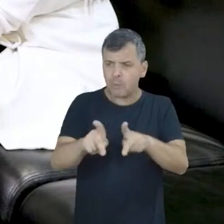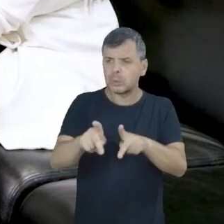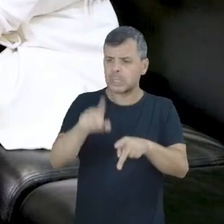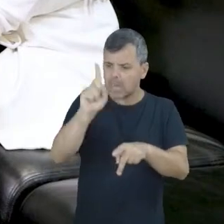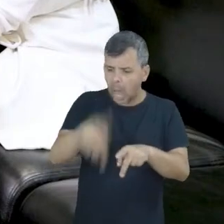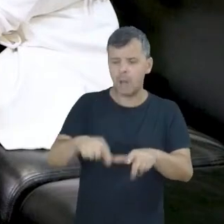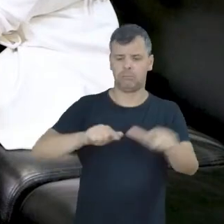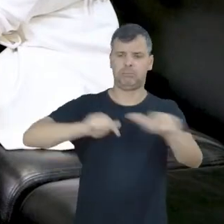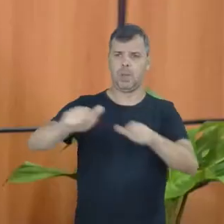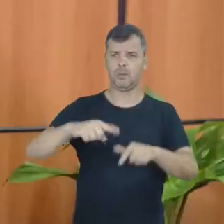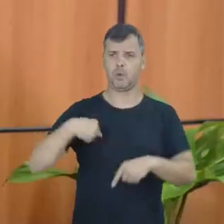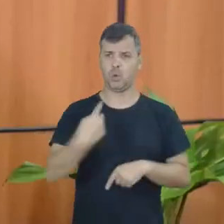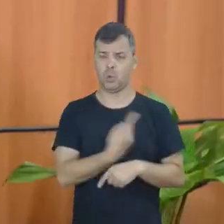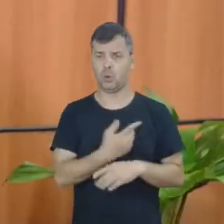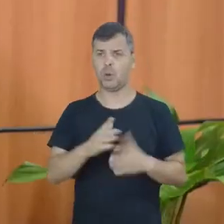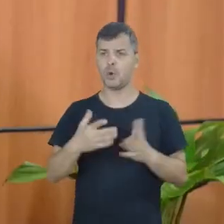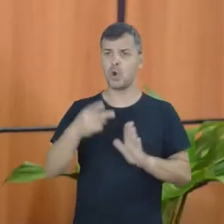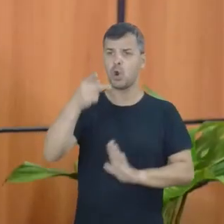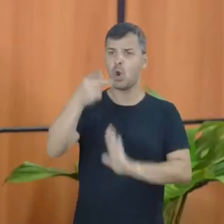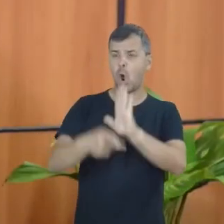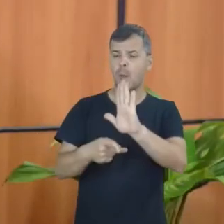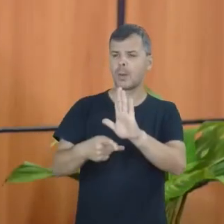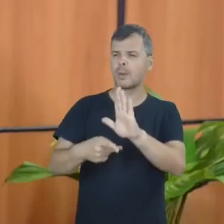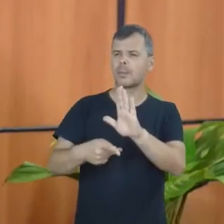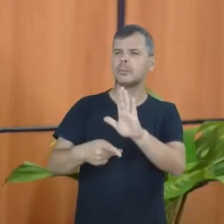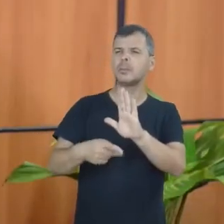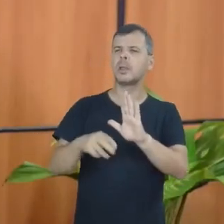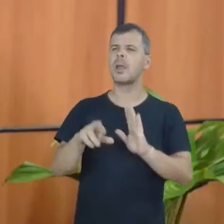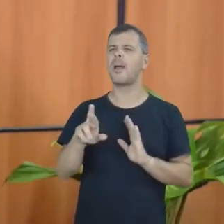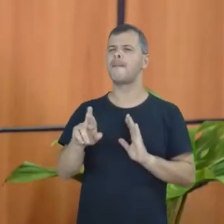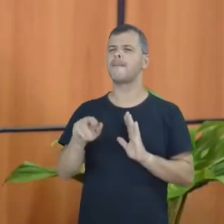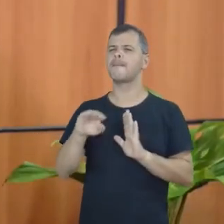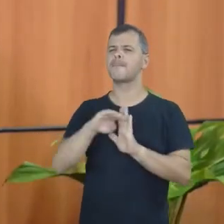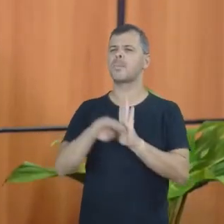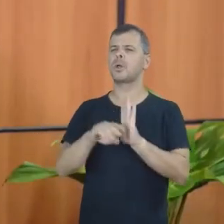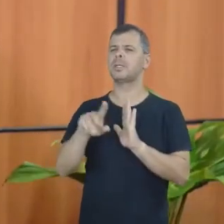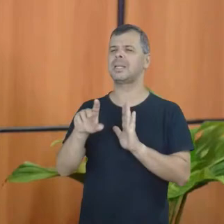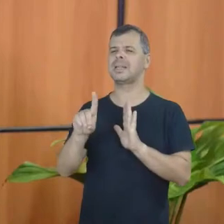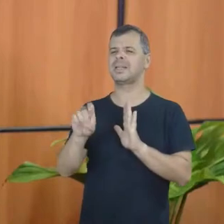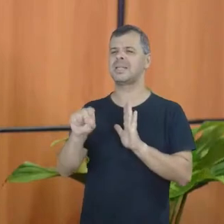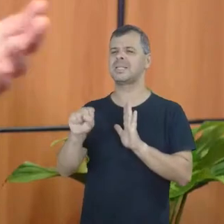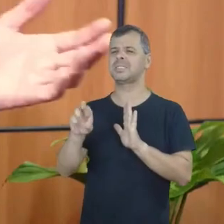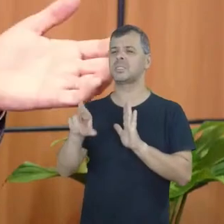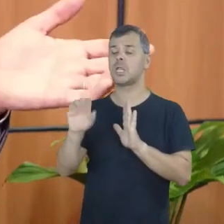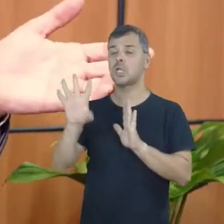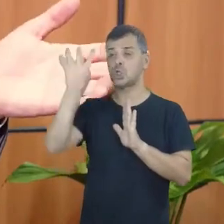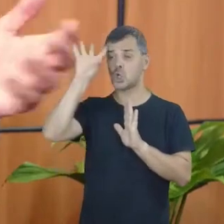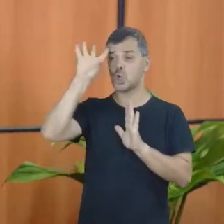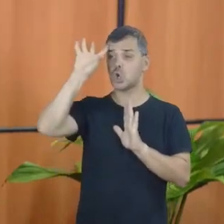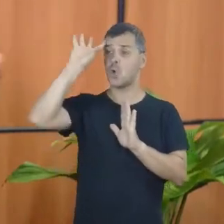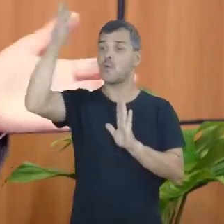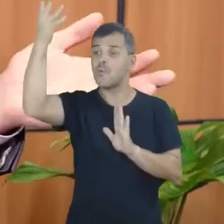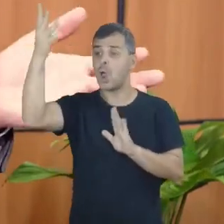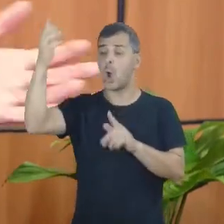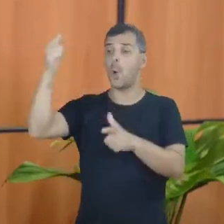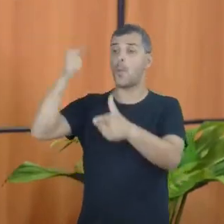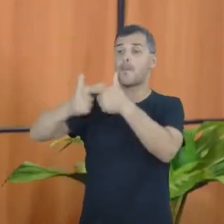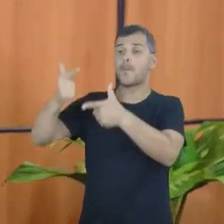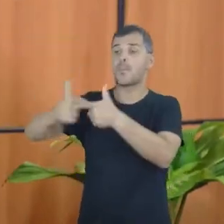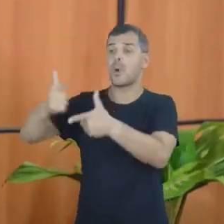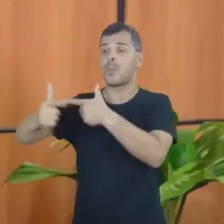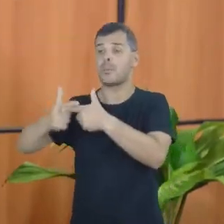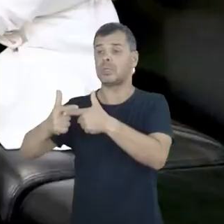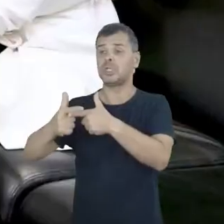trabalhador. Portanto, o programa Desenrola, que trouxe um processo de resolver a solução dramática